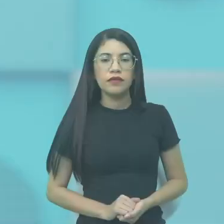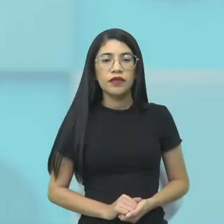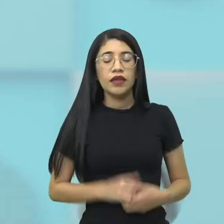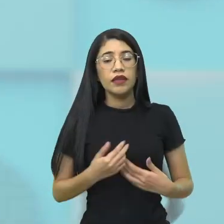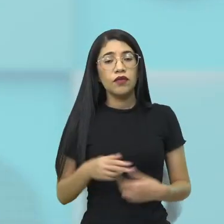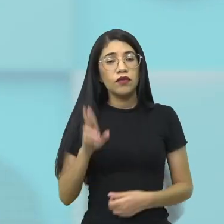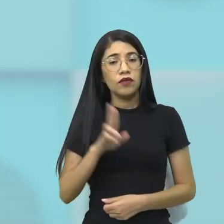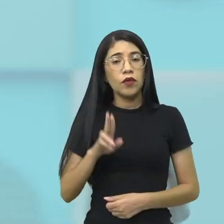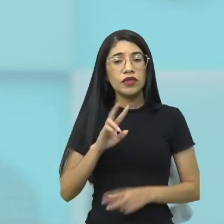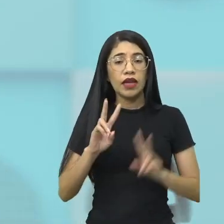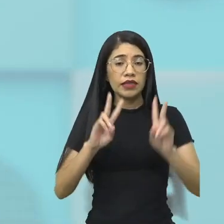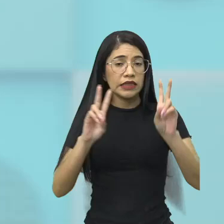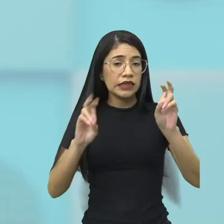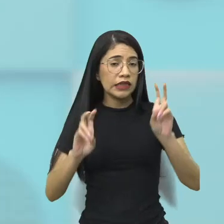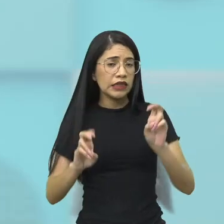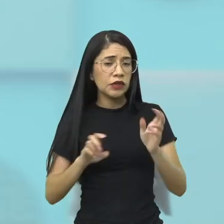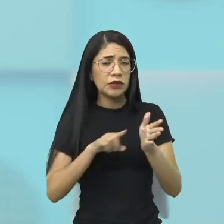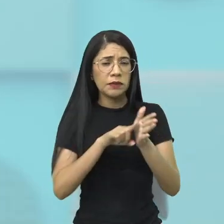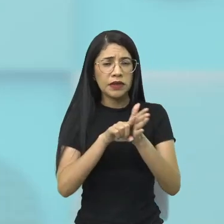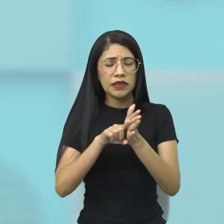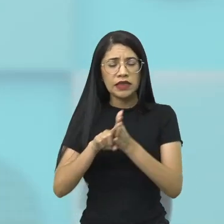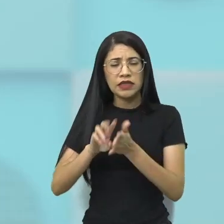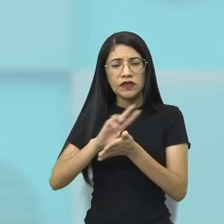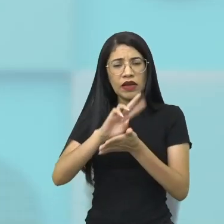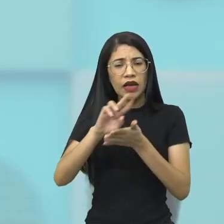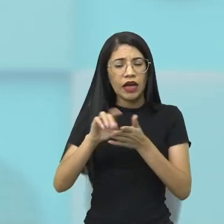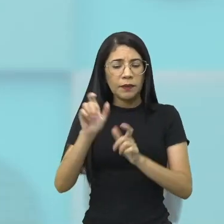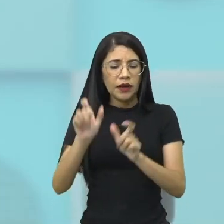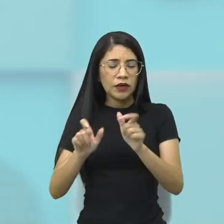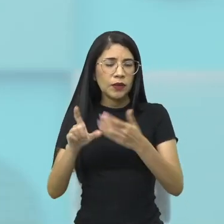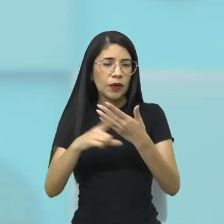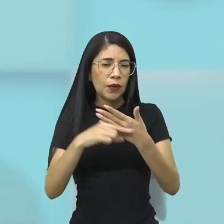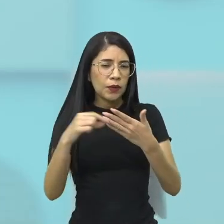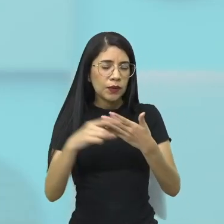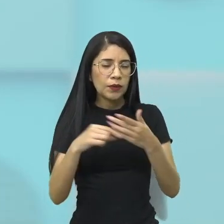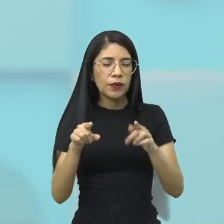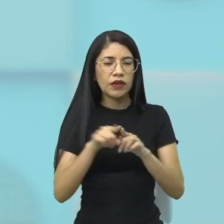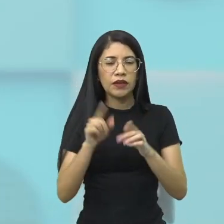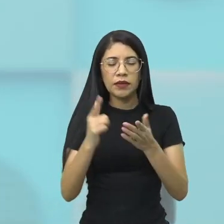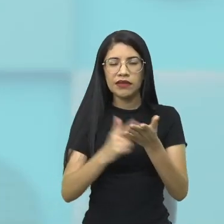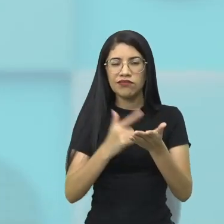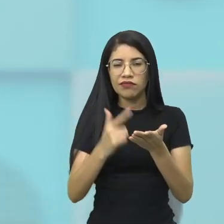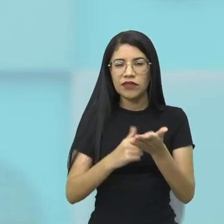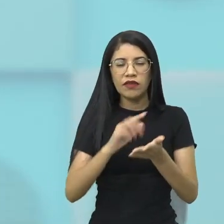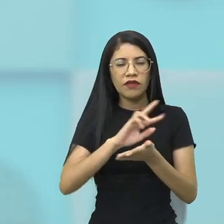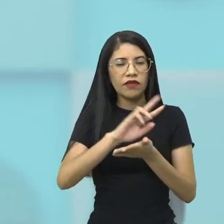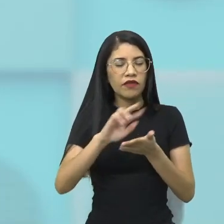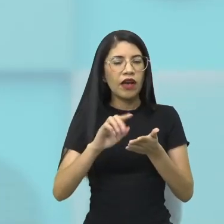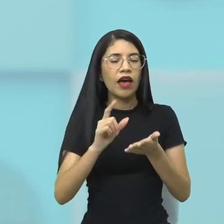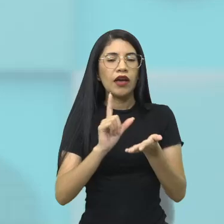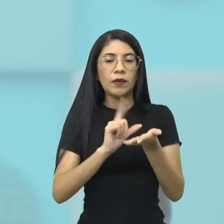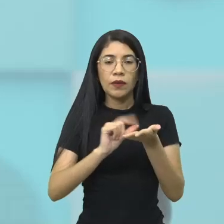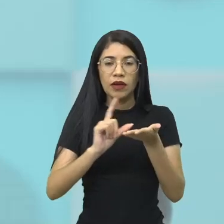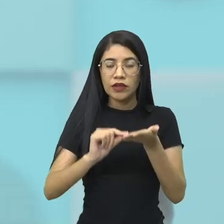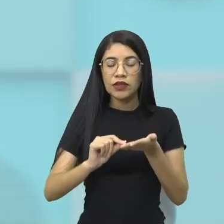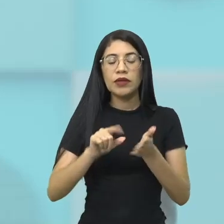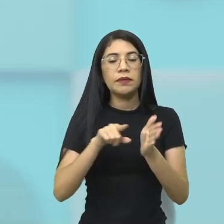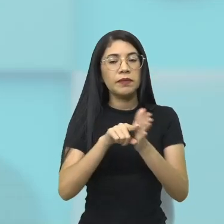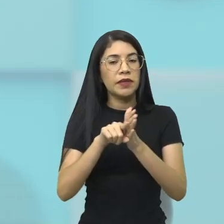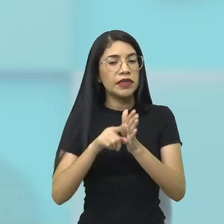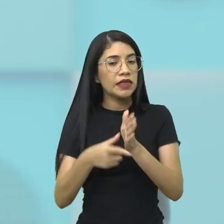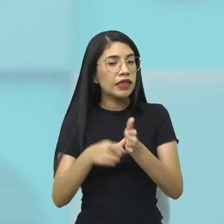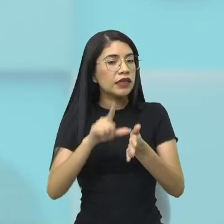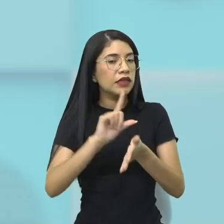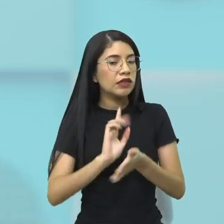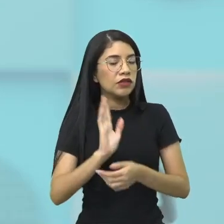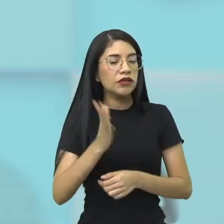ali, né, que já pesquisaram, né, autores de livros, né, de outros artigos que já pesquisaram e